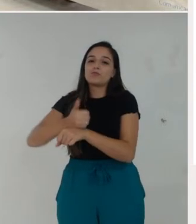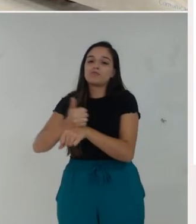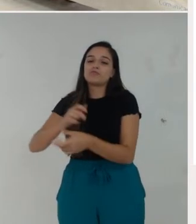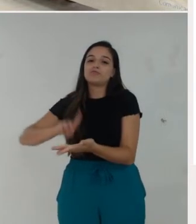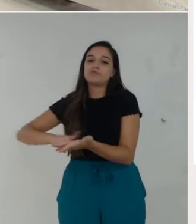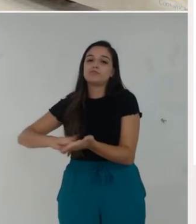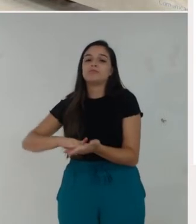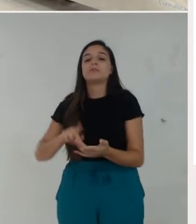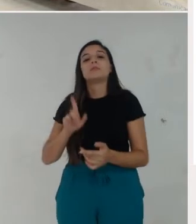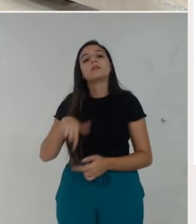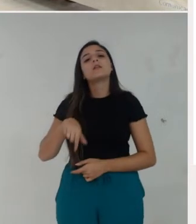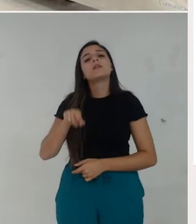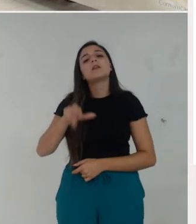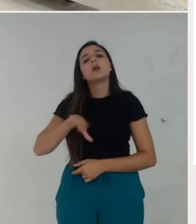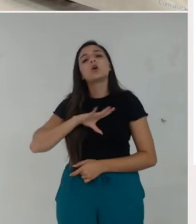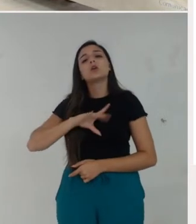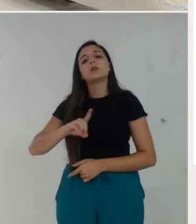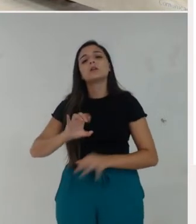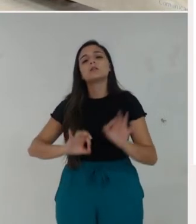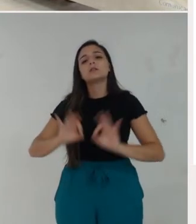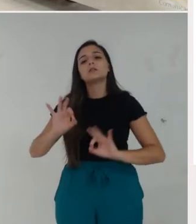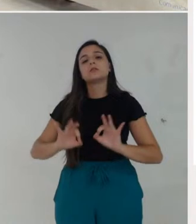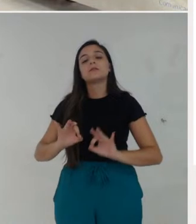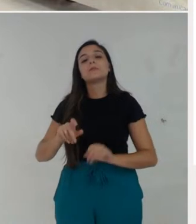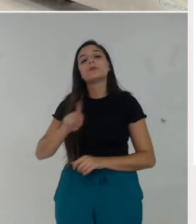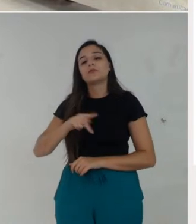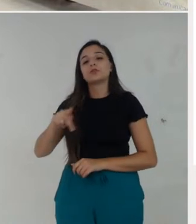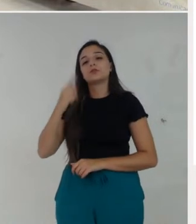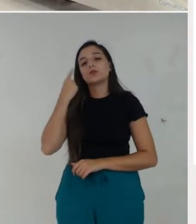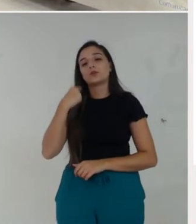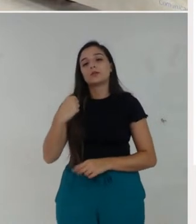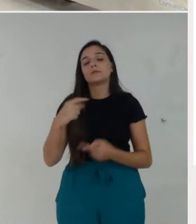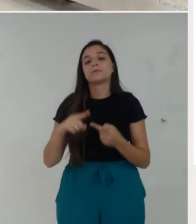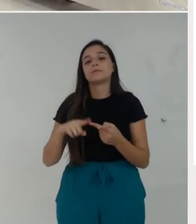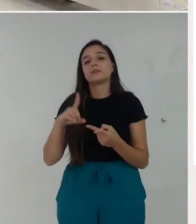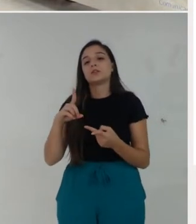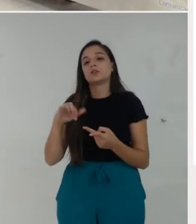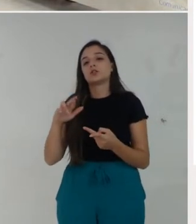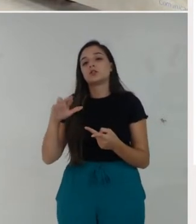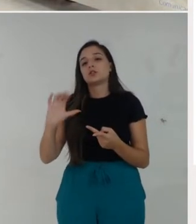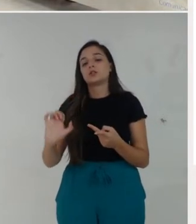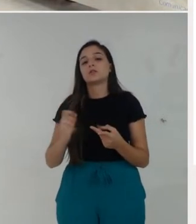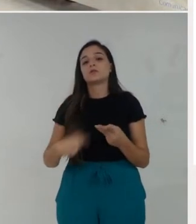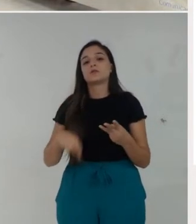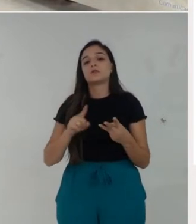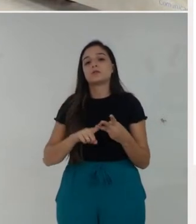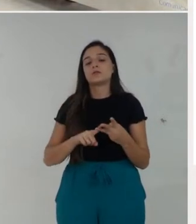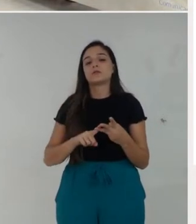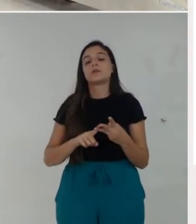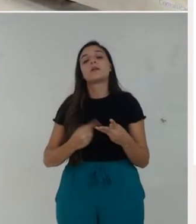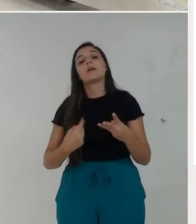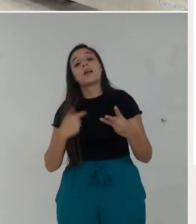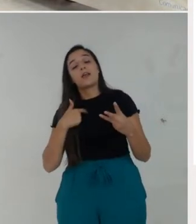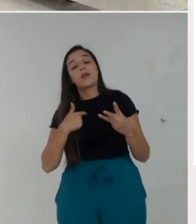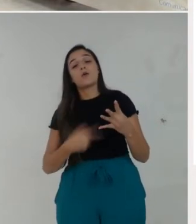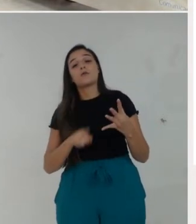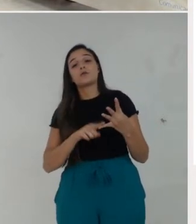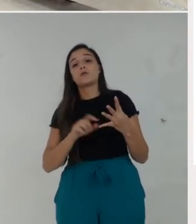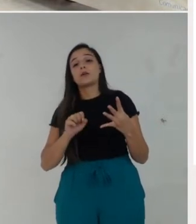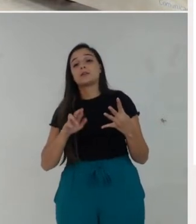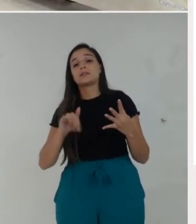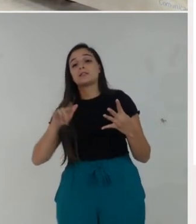como coordenação a professora Andréia, a professora Dirce, eu, o Sérgio e o Walter. Essa coleção